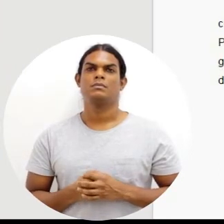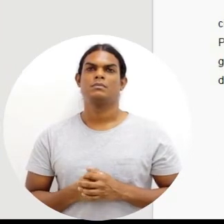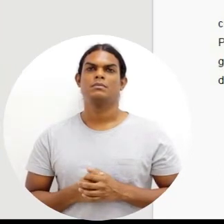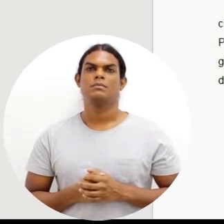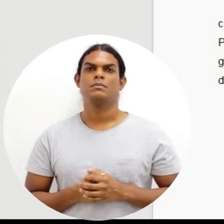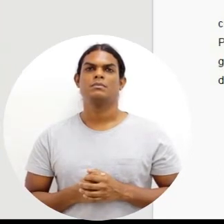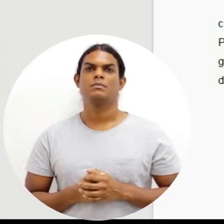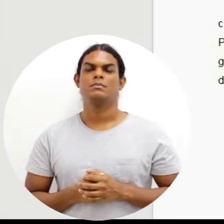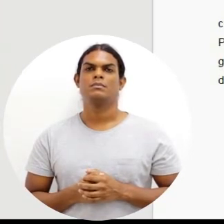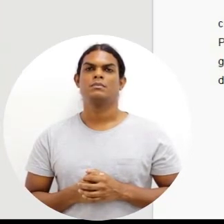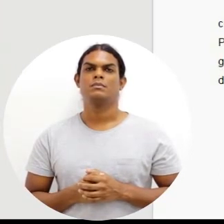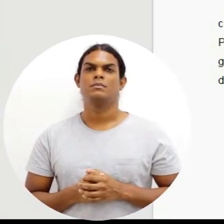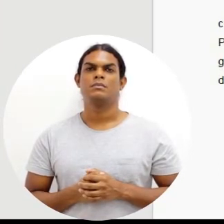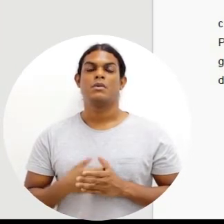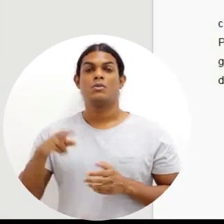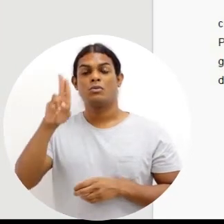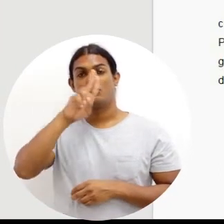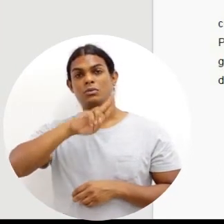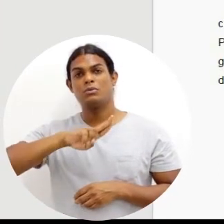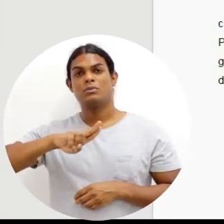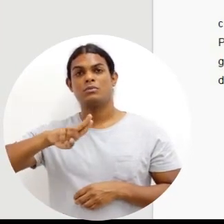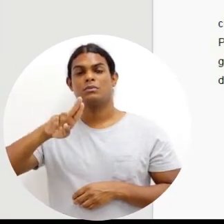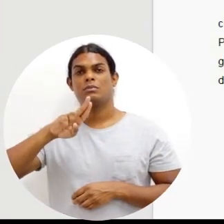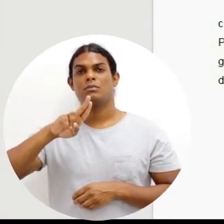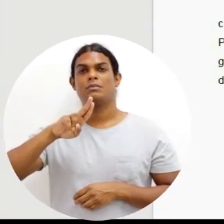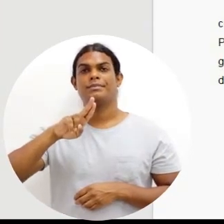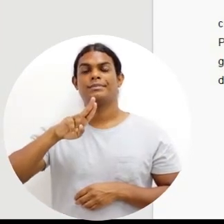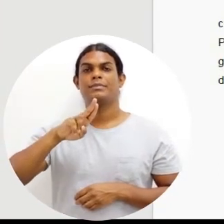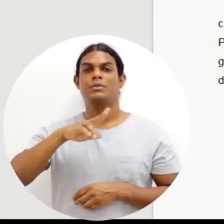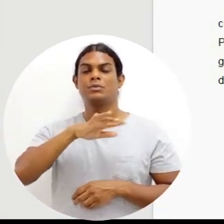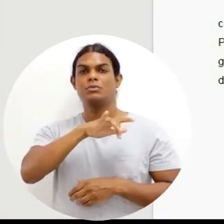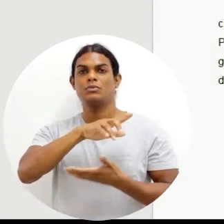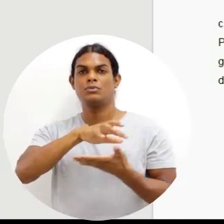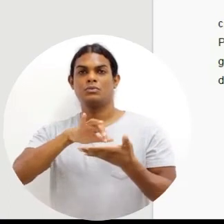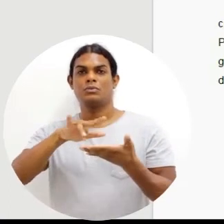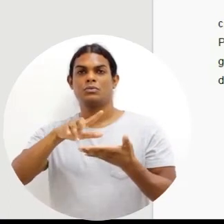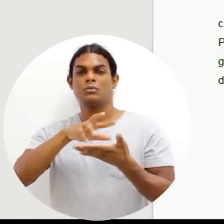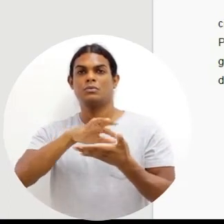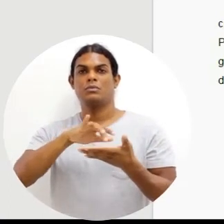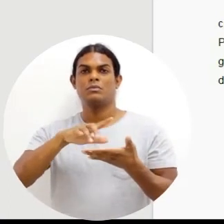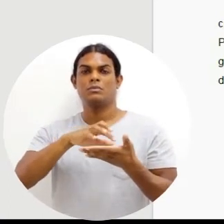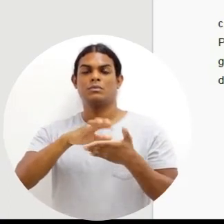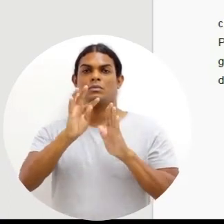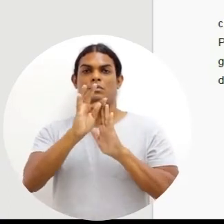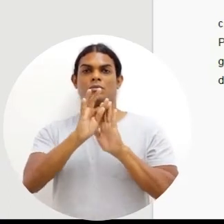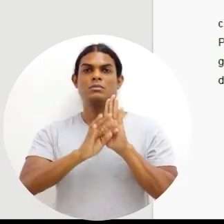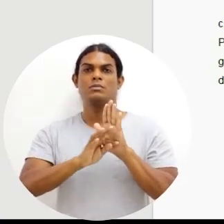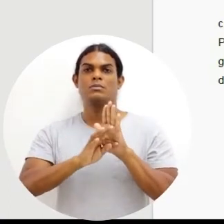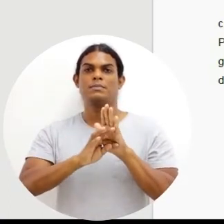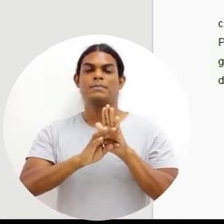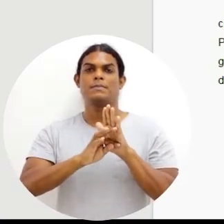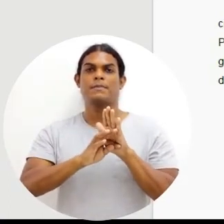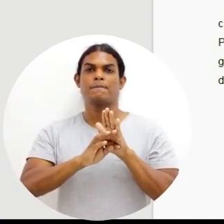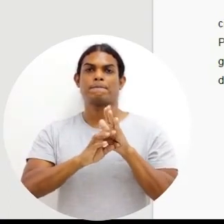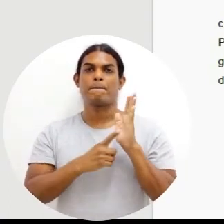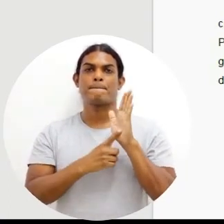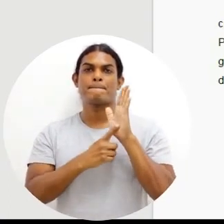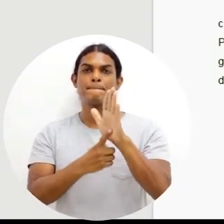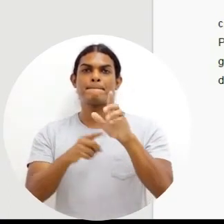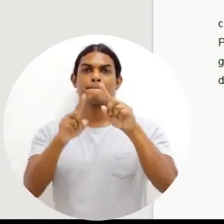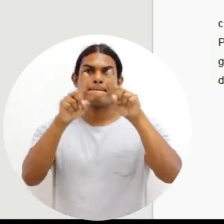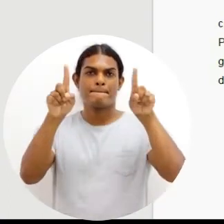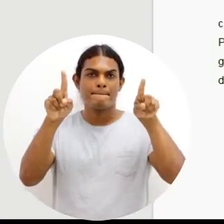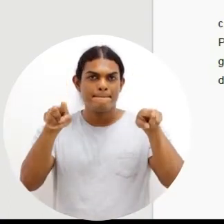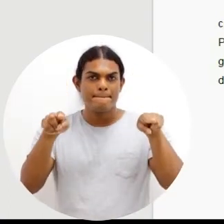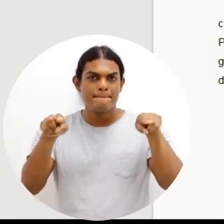ó, eu coloquei um comentário no texto, aparece para mim essa janelinha, que ela grifou aqui a frase e apareceu o comentário